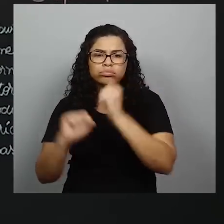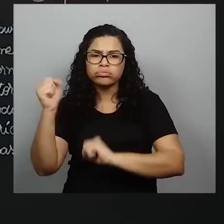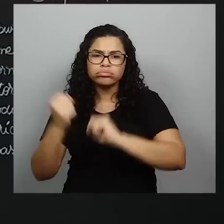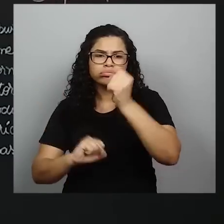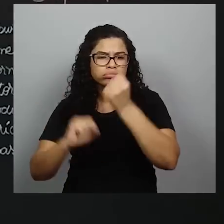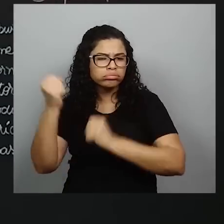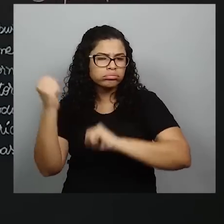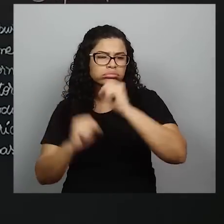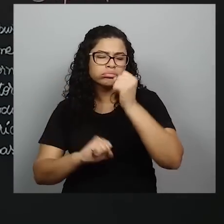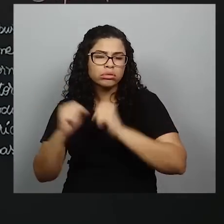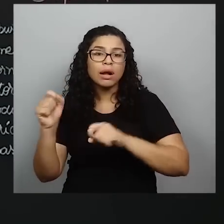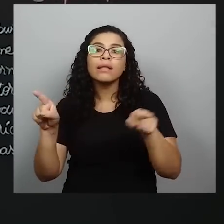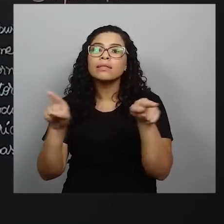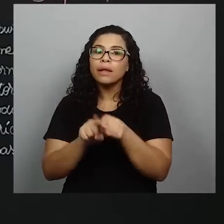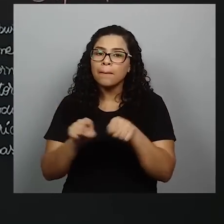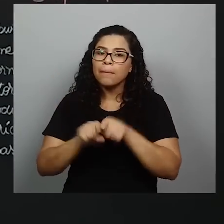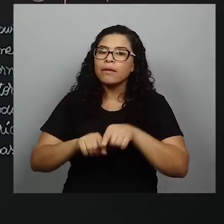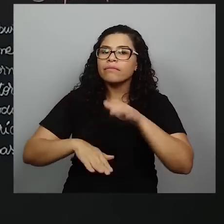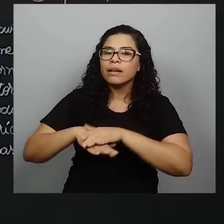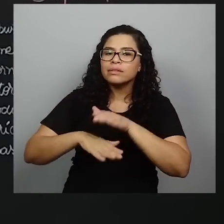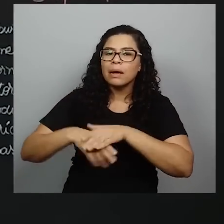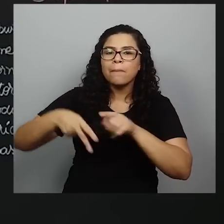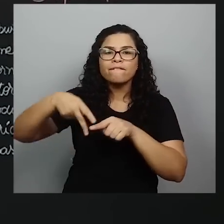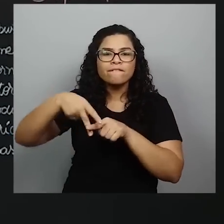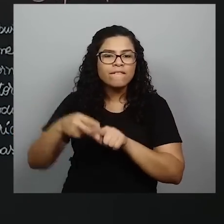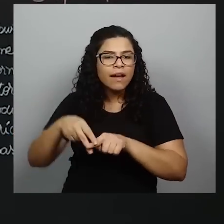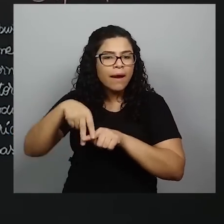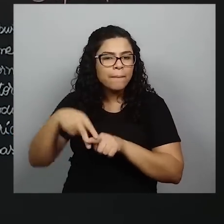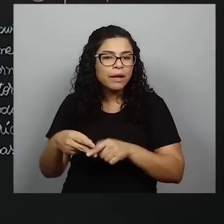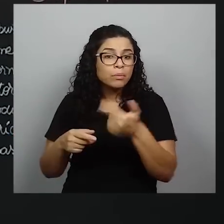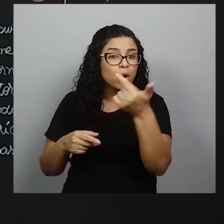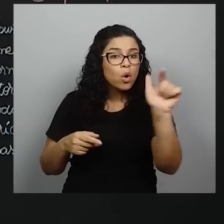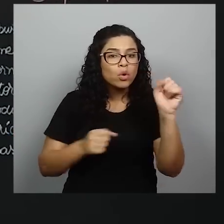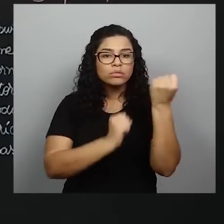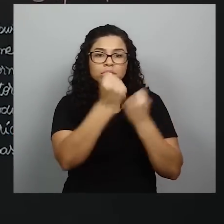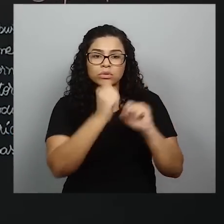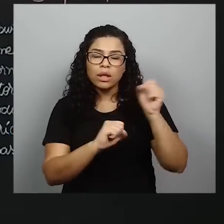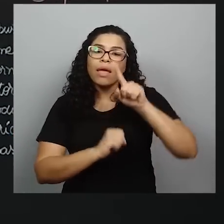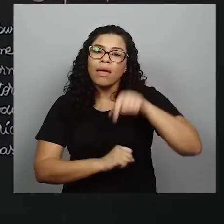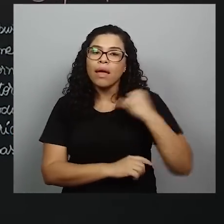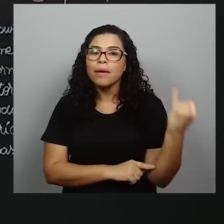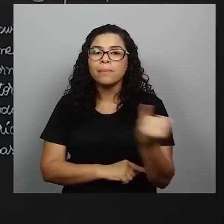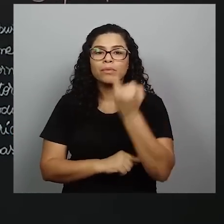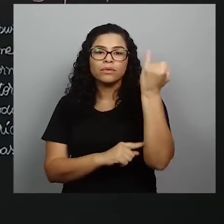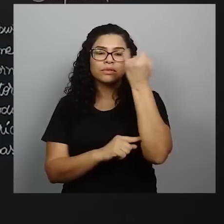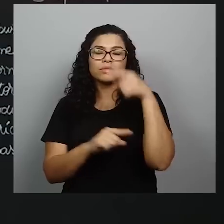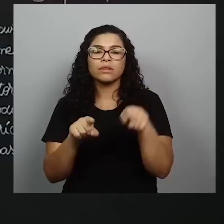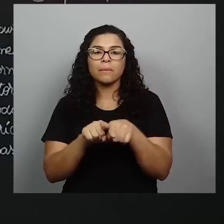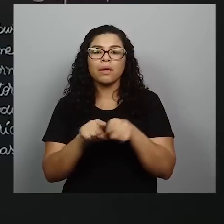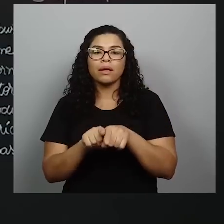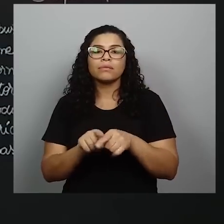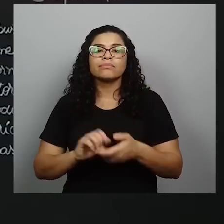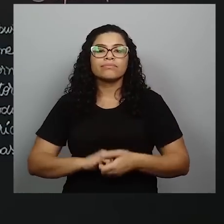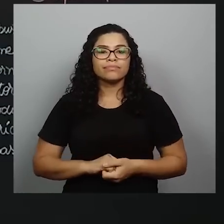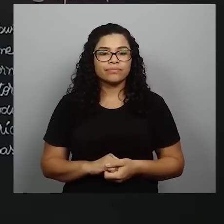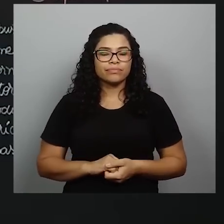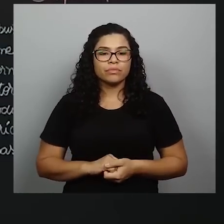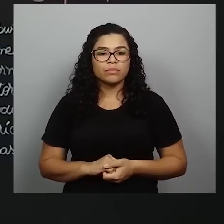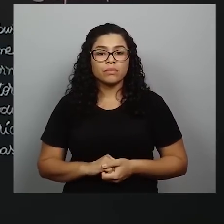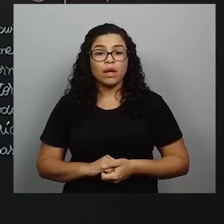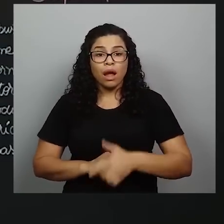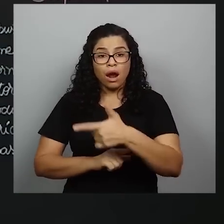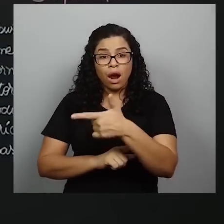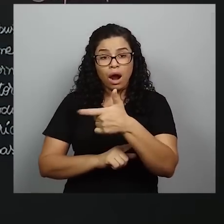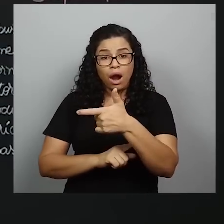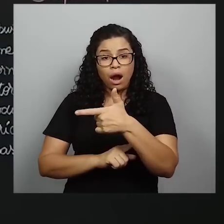bens de produção. Então nós também produzimos ferramentas para outras indústrias e isso é bastante importante. E armamentos, que é